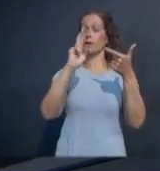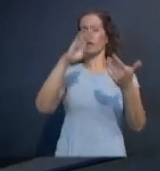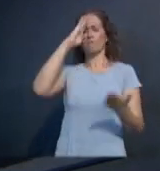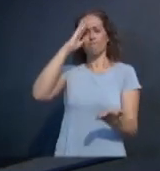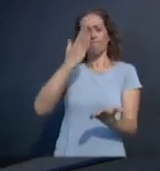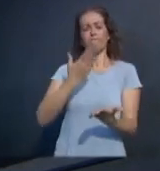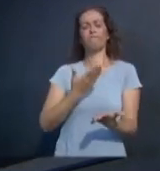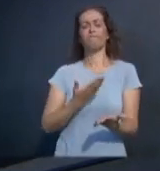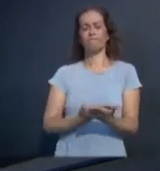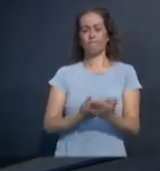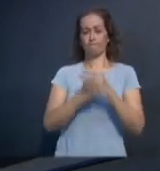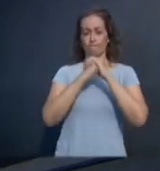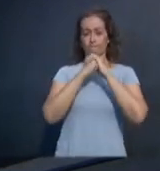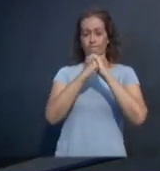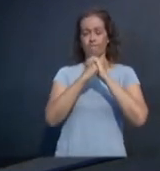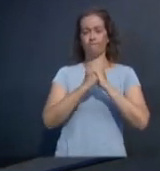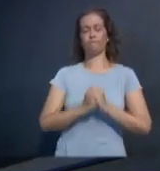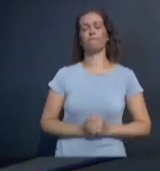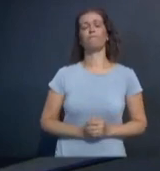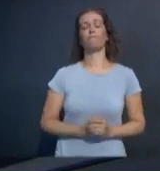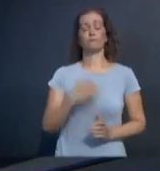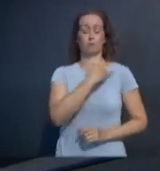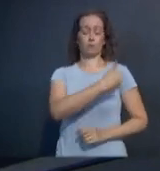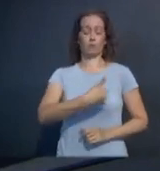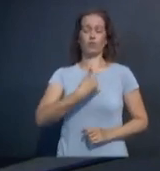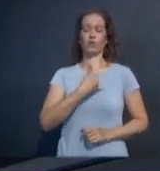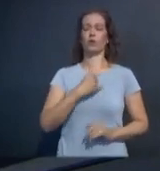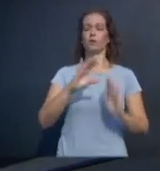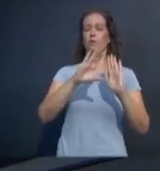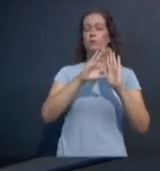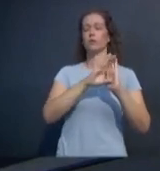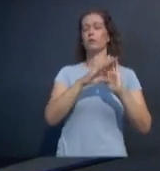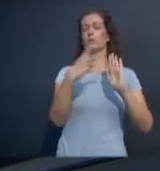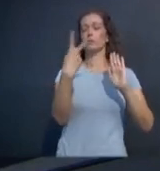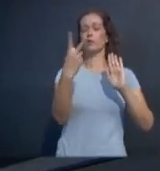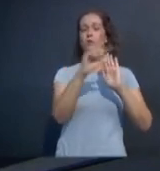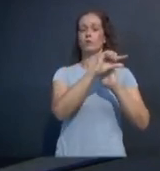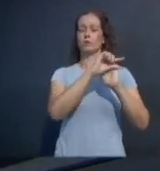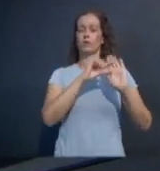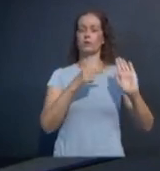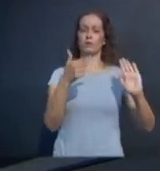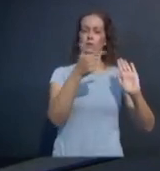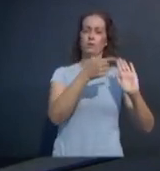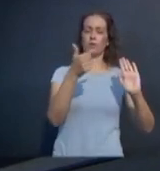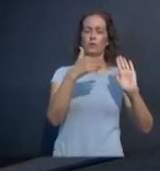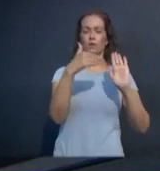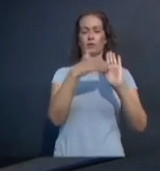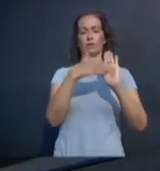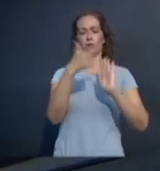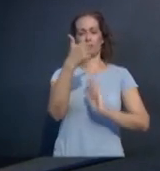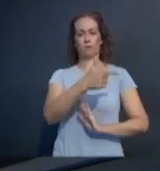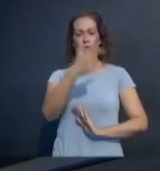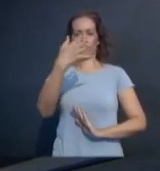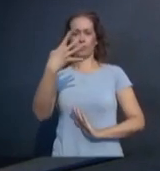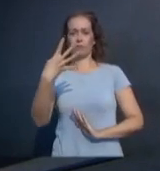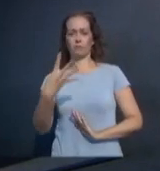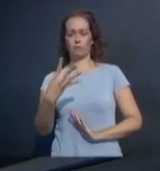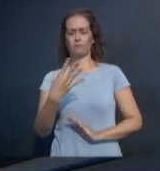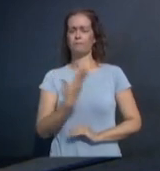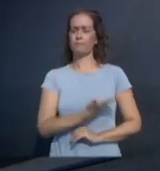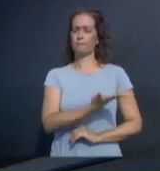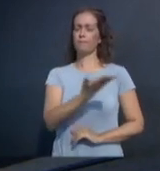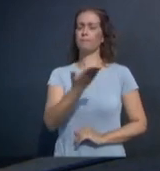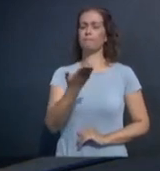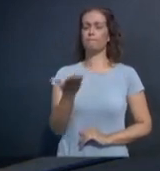capítulo 2 de João, João capítulo 2, o verso 22 e 24. Vamos começar, você vai